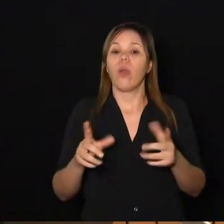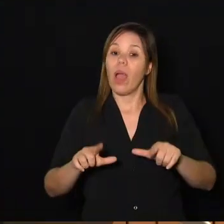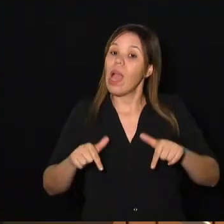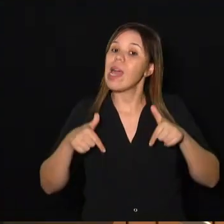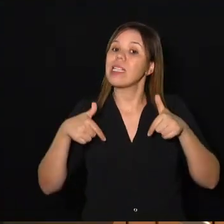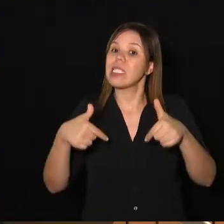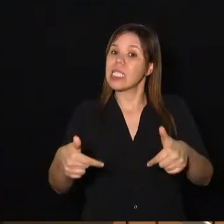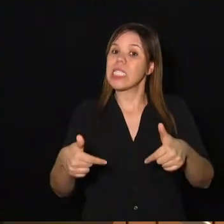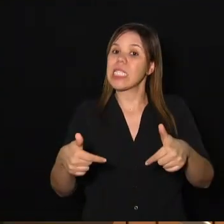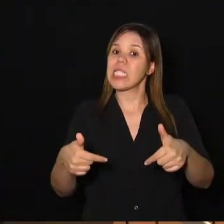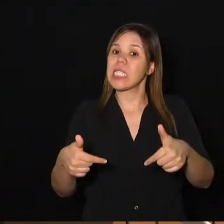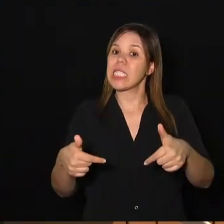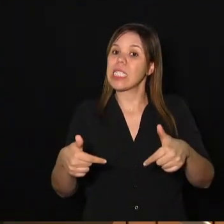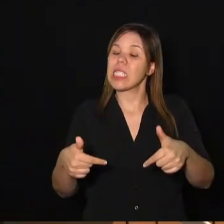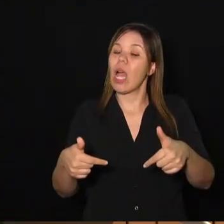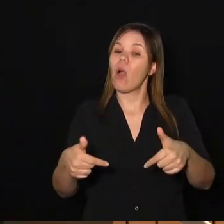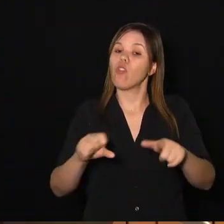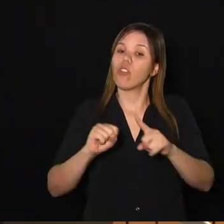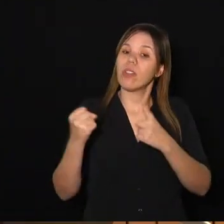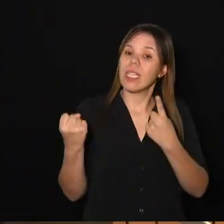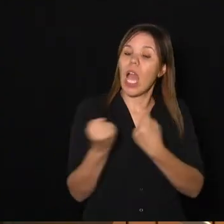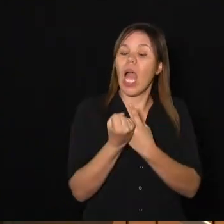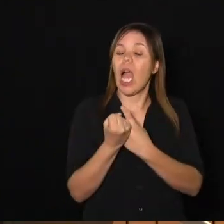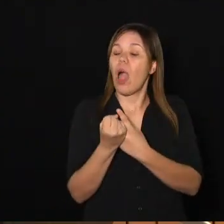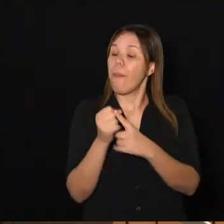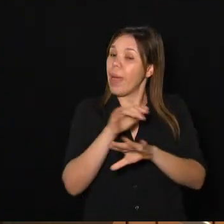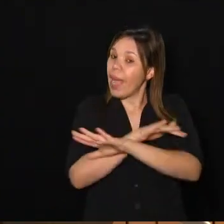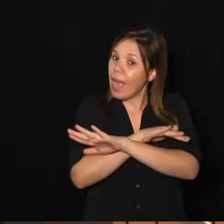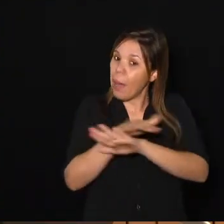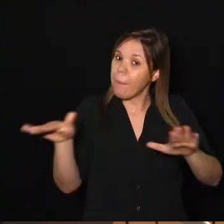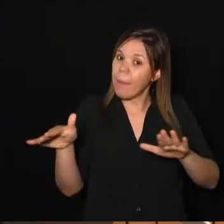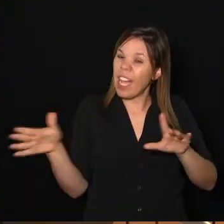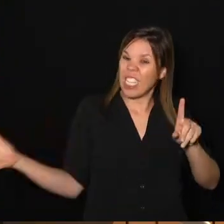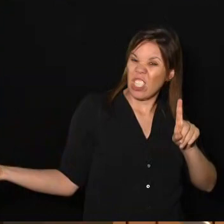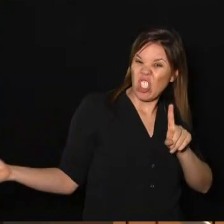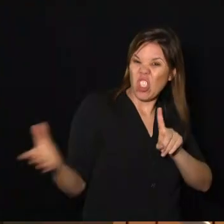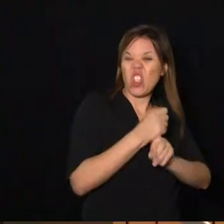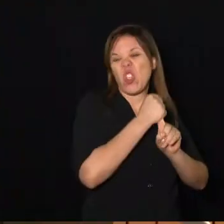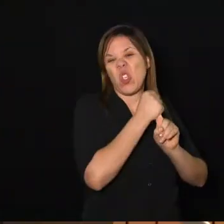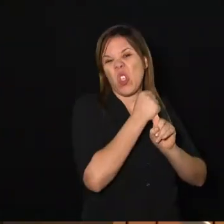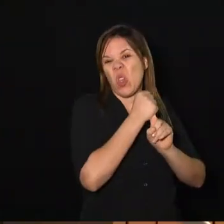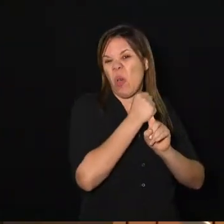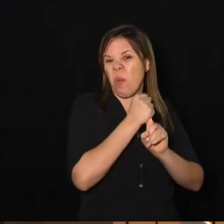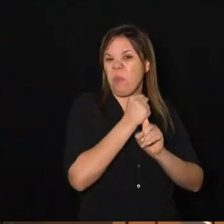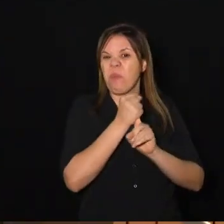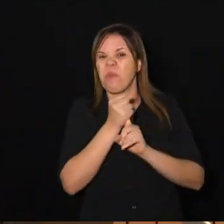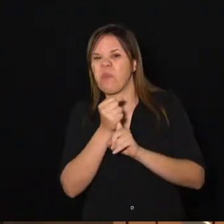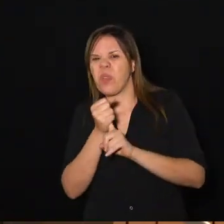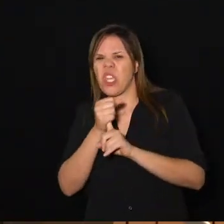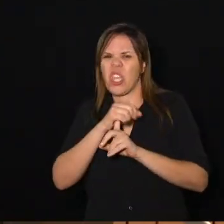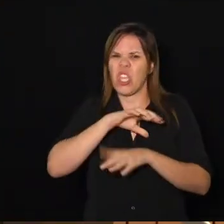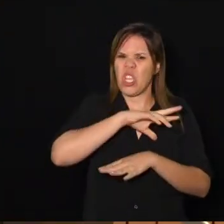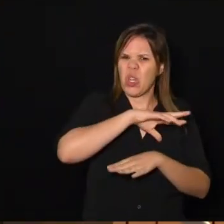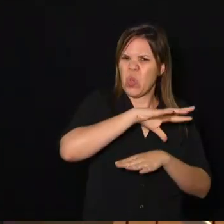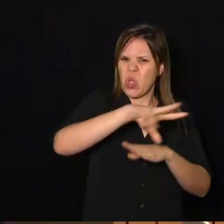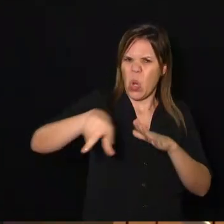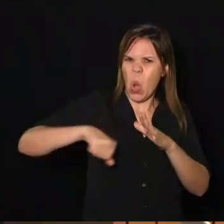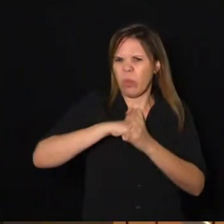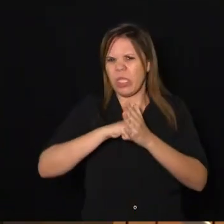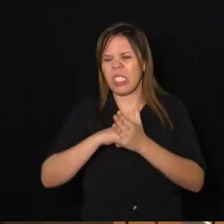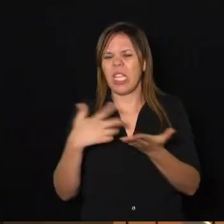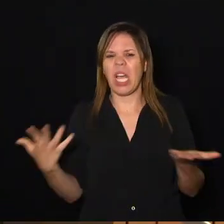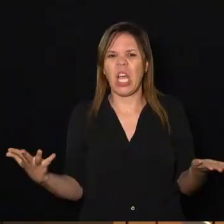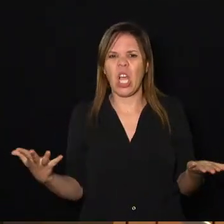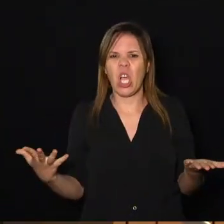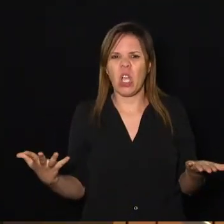para acabar com todo tipo de domínio com todo tipo de puxadinho que é feito da dos